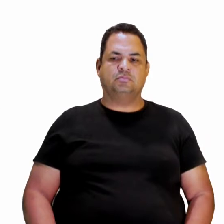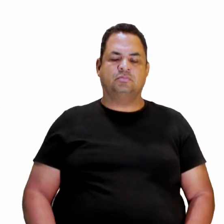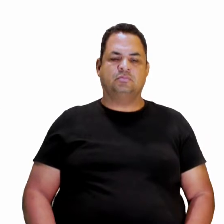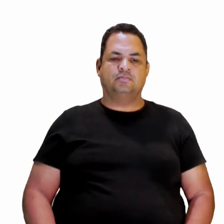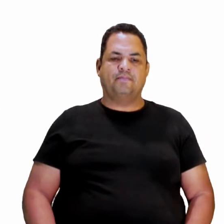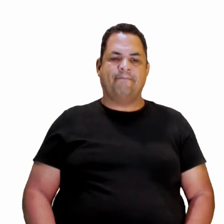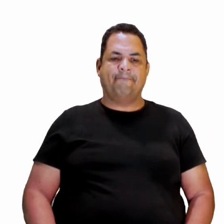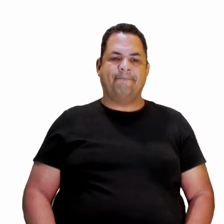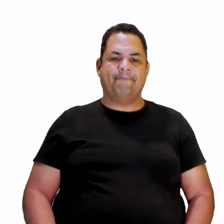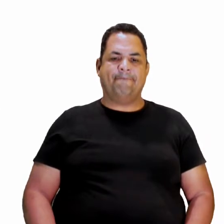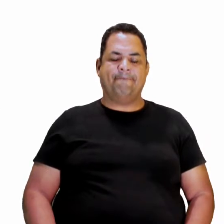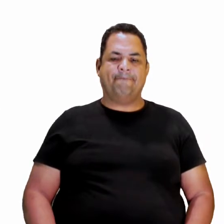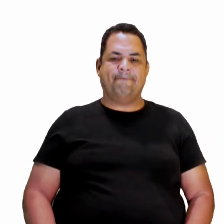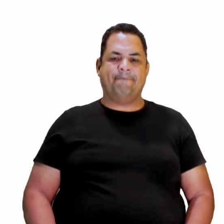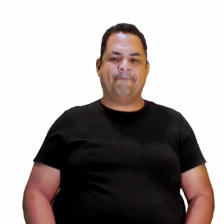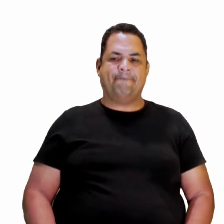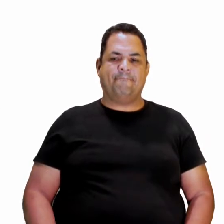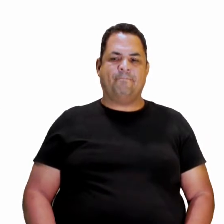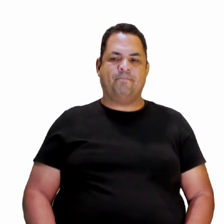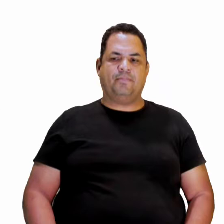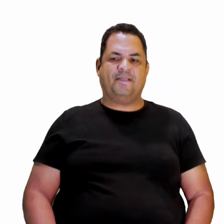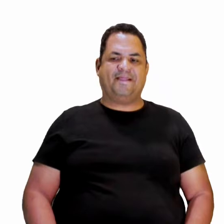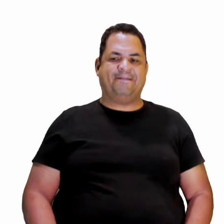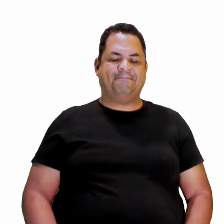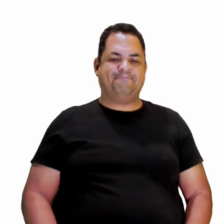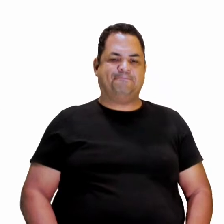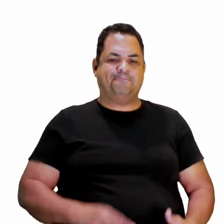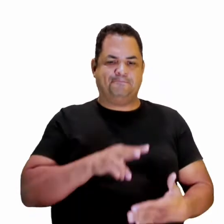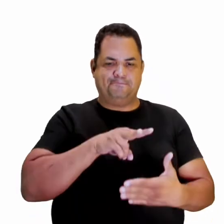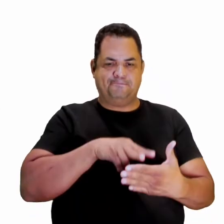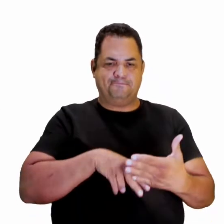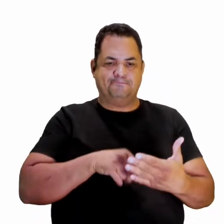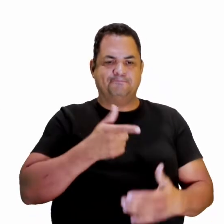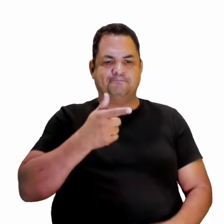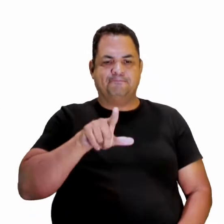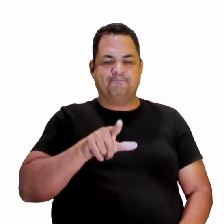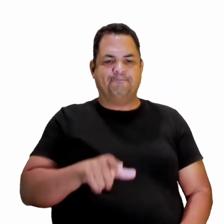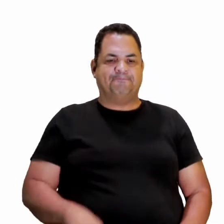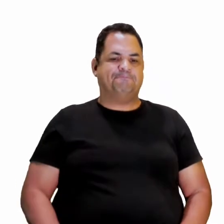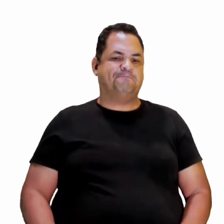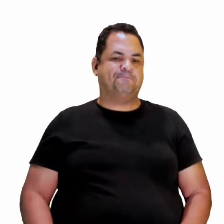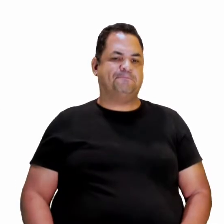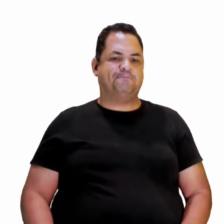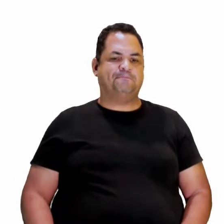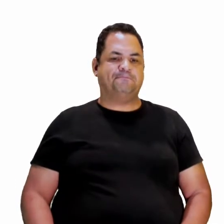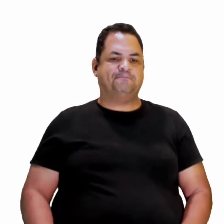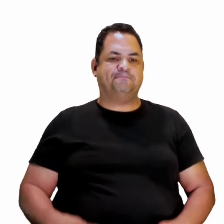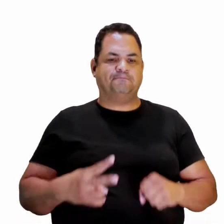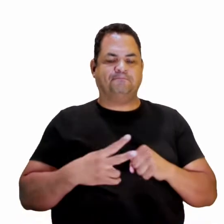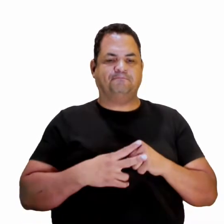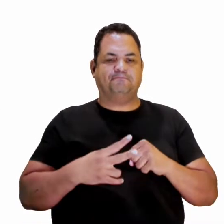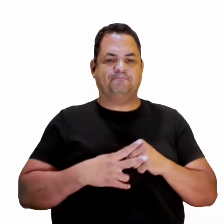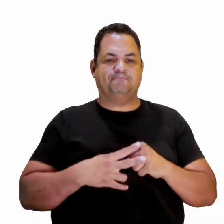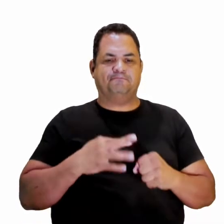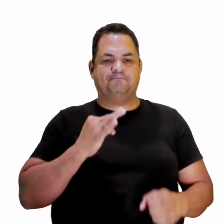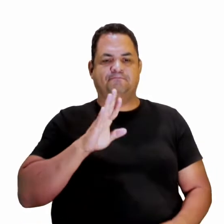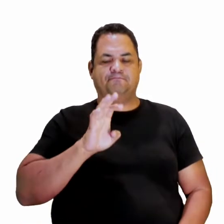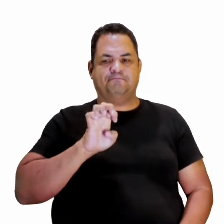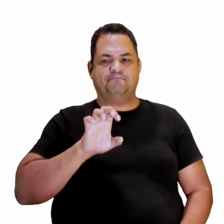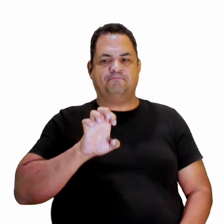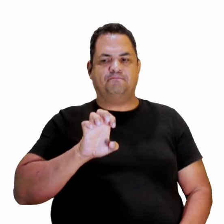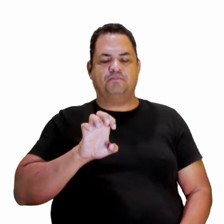the ing form. Vou ler de novo. The verb to be, o verbo to be,